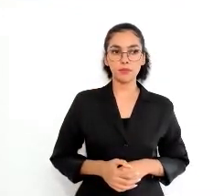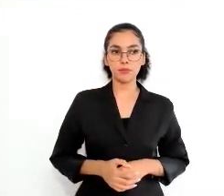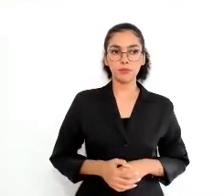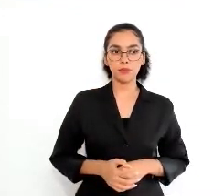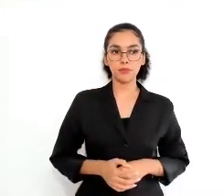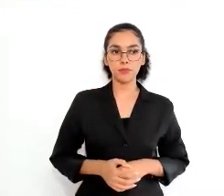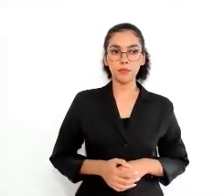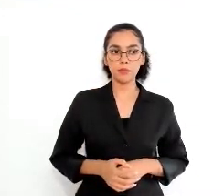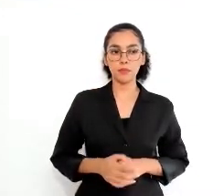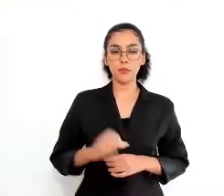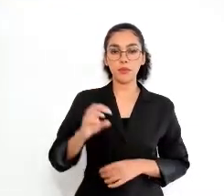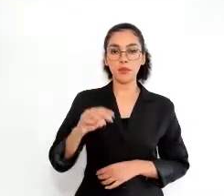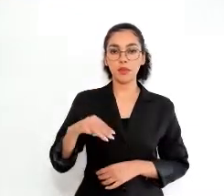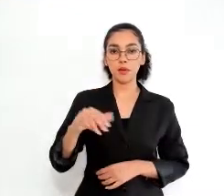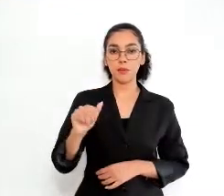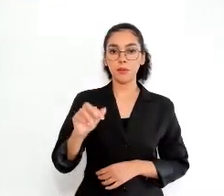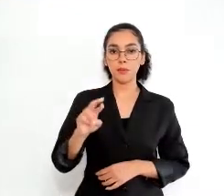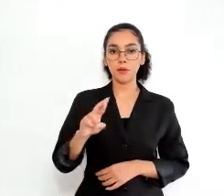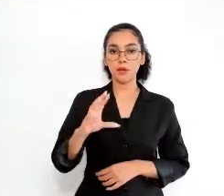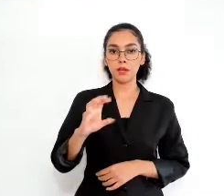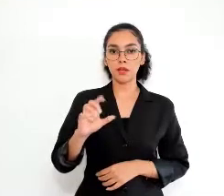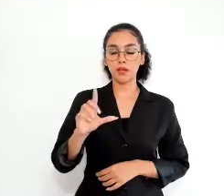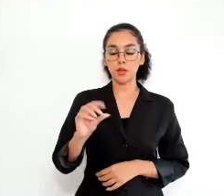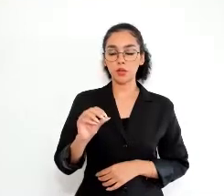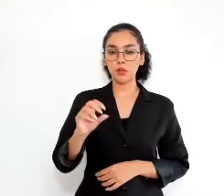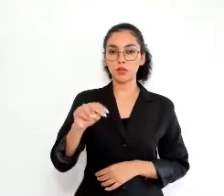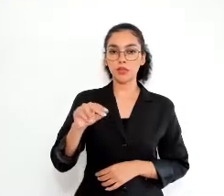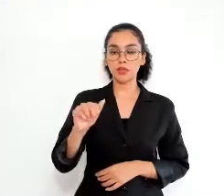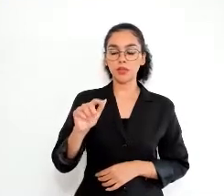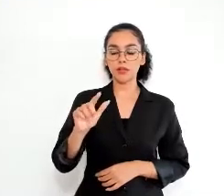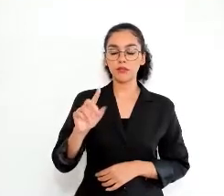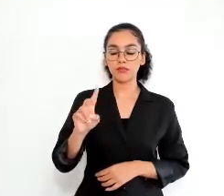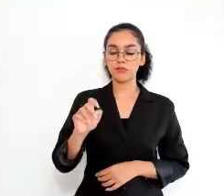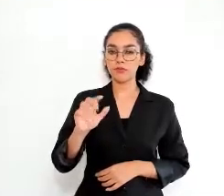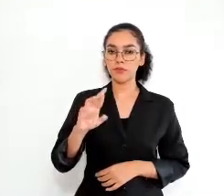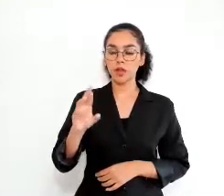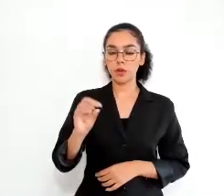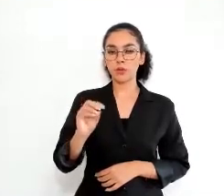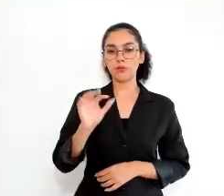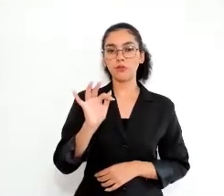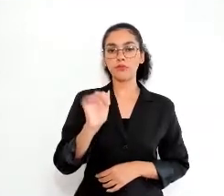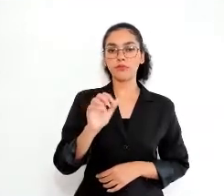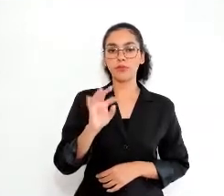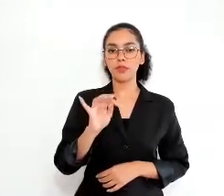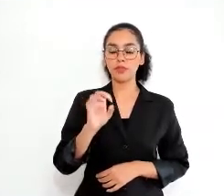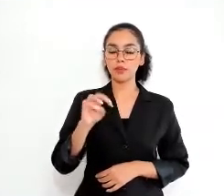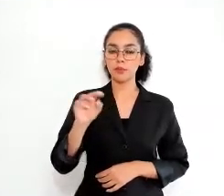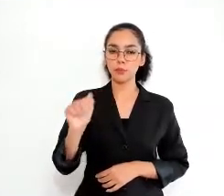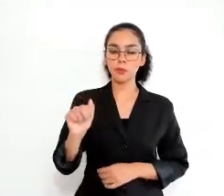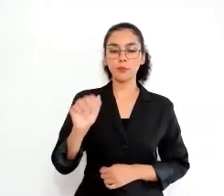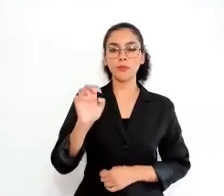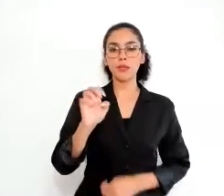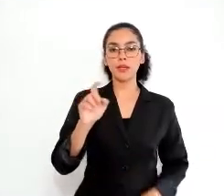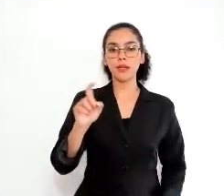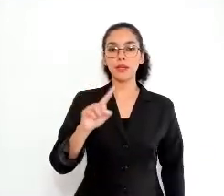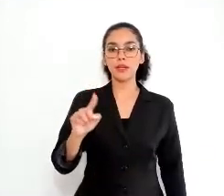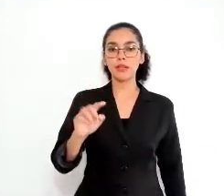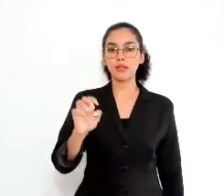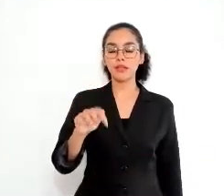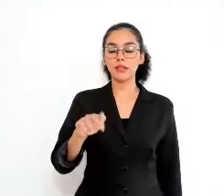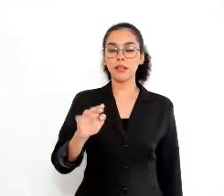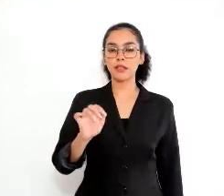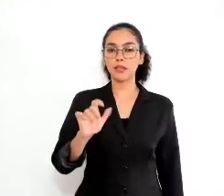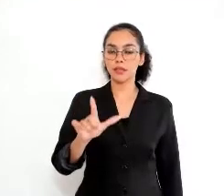Marcelo Navarro, Fátima Bezerra, Ezequiel Ferreira, além da Medalha do Mérito